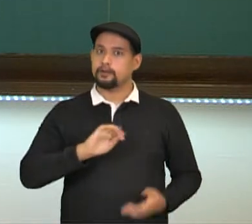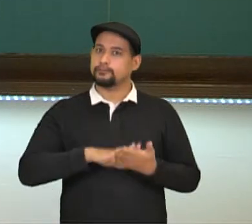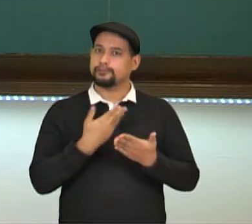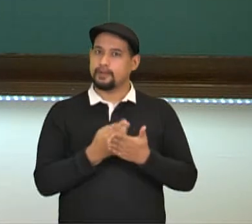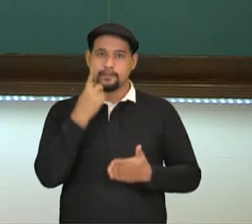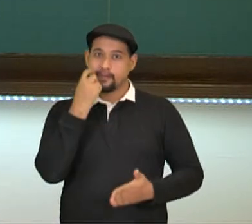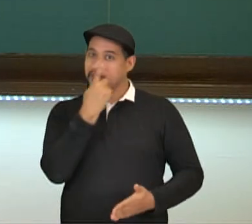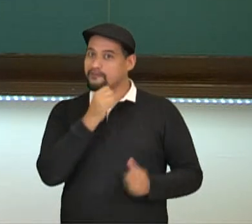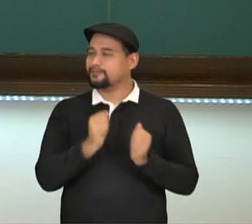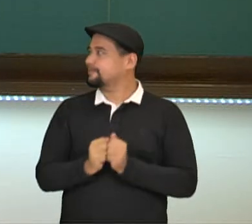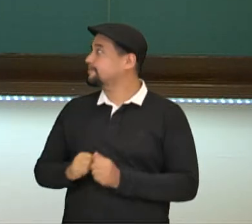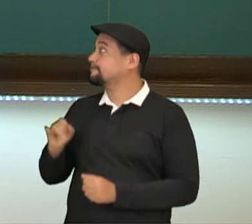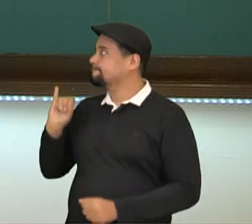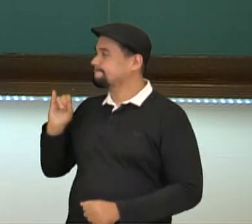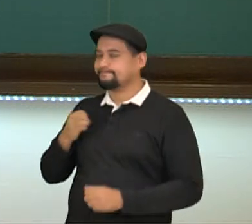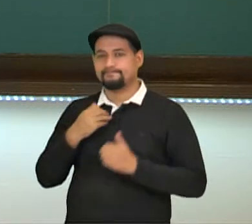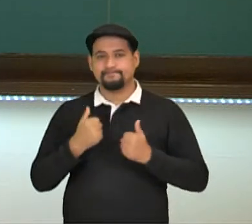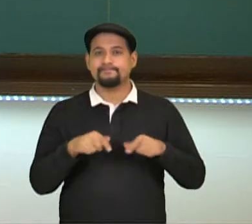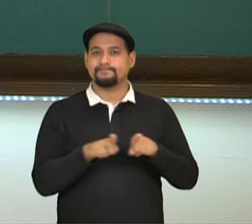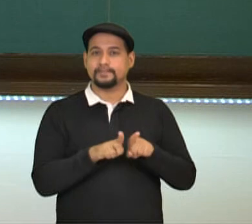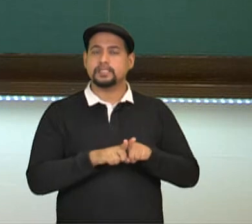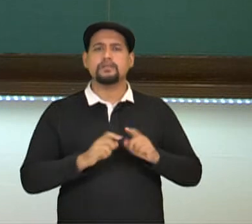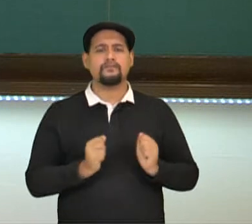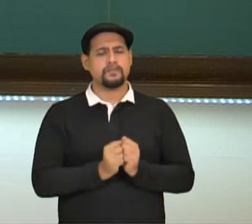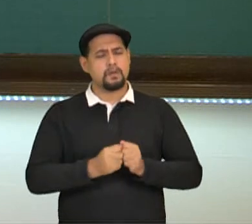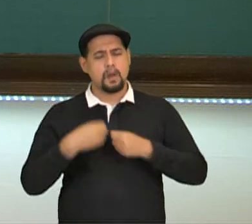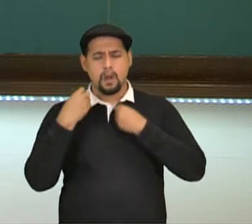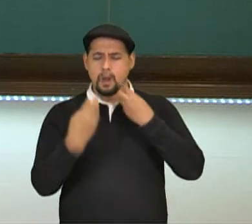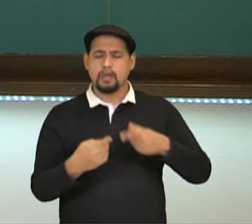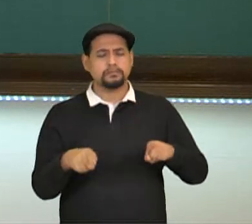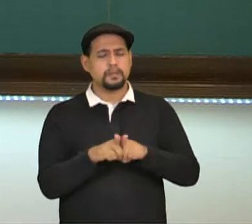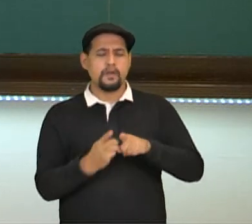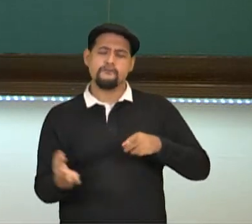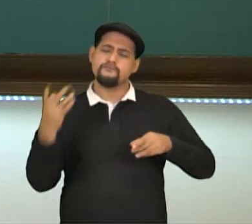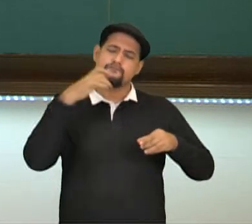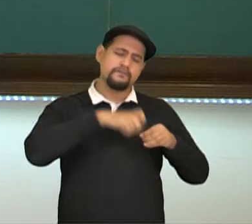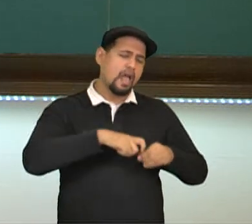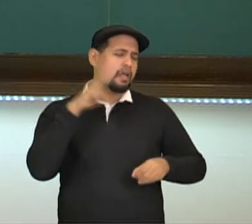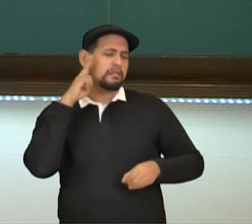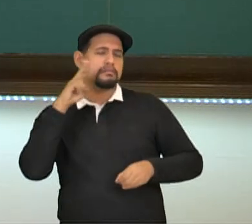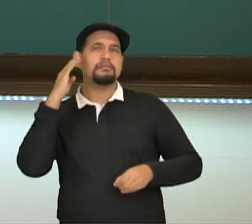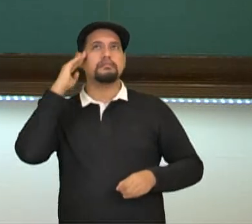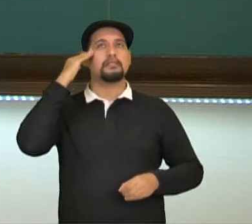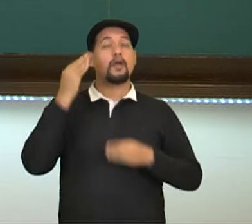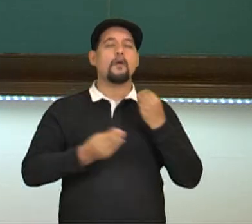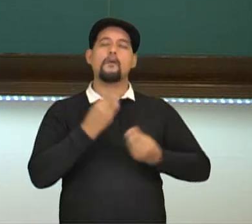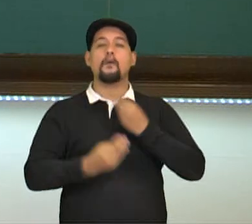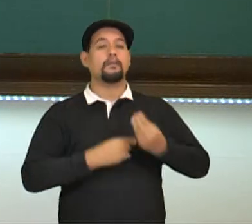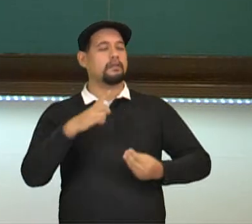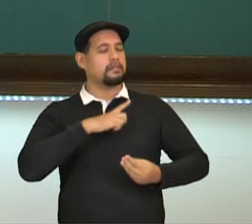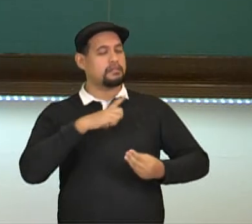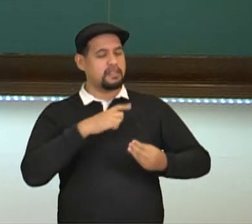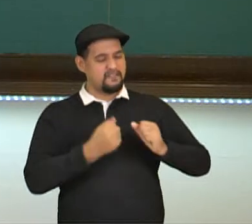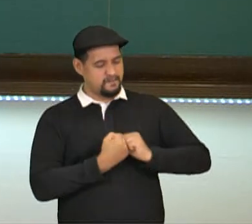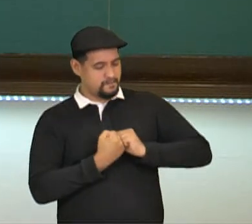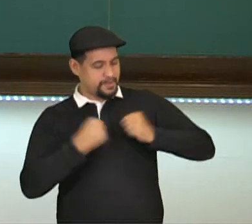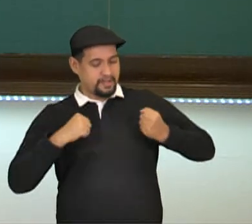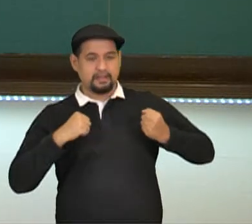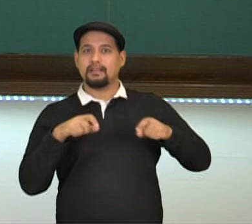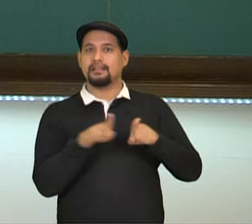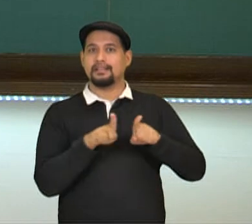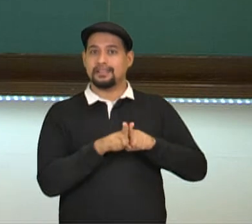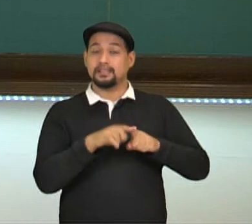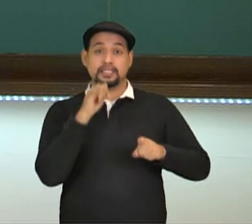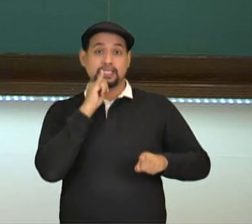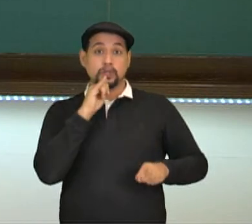intérprete Kelvin e vamos então ter essa viagem no tempo, vamos voltar lá no tempo e entender como que a gente teve essa ruptura do Império do Oriente